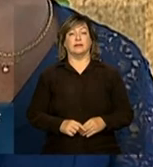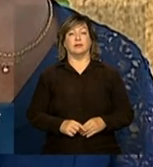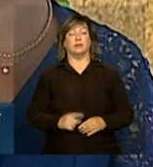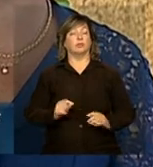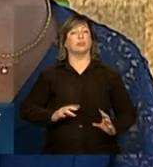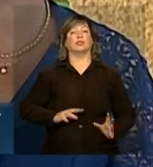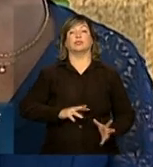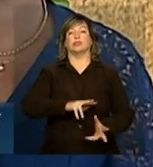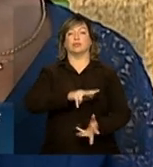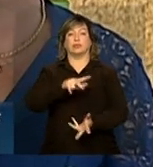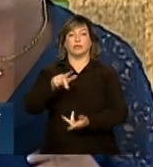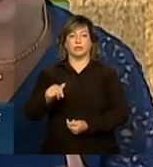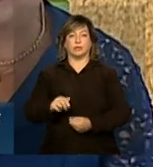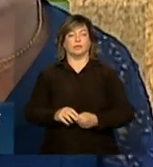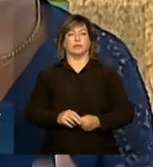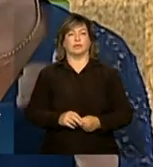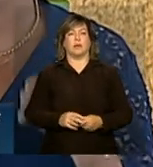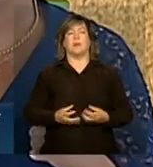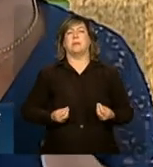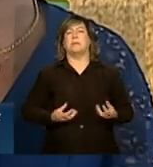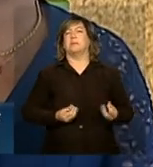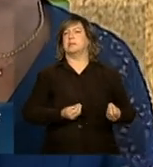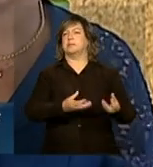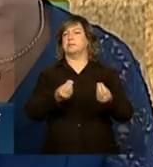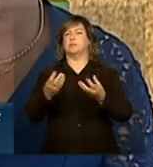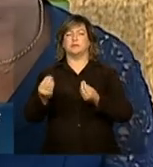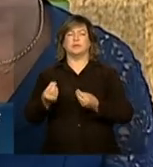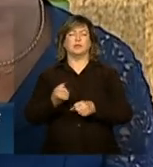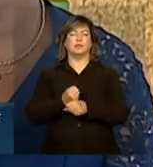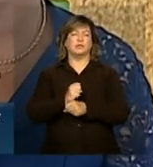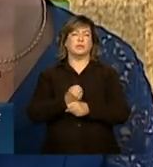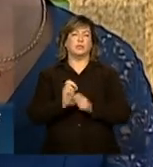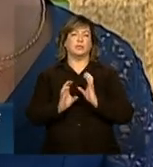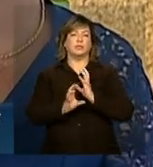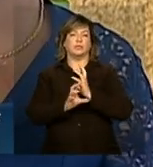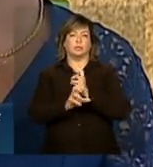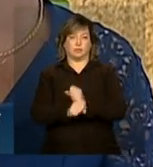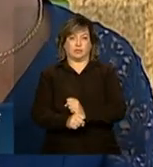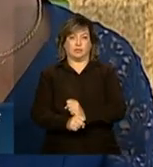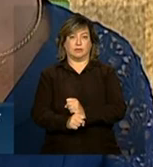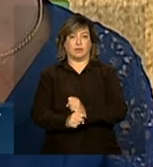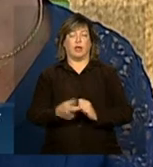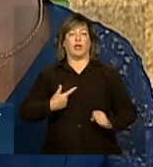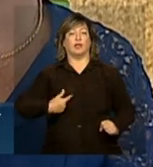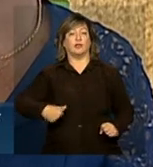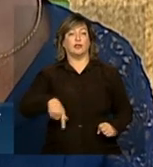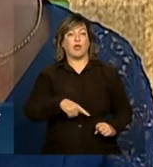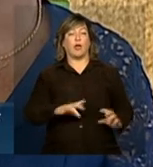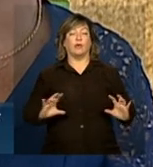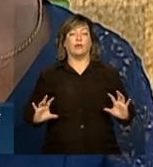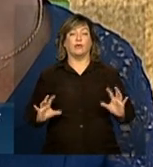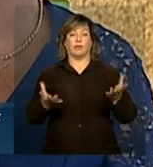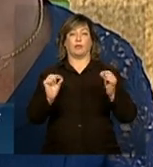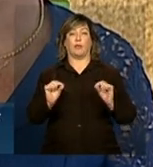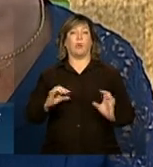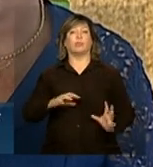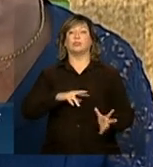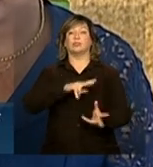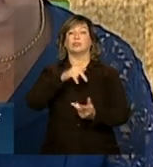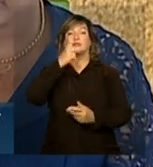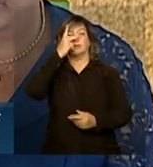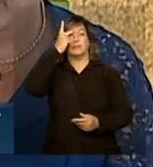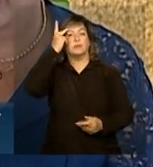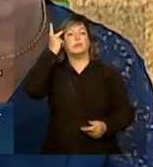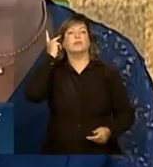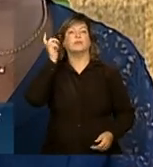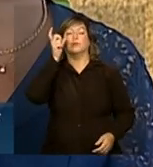mundo, milhares e milhares de anos, nós comemoramos, nós, a humanidade,